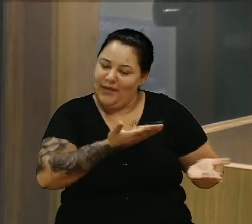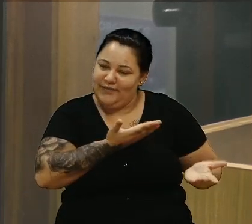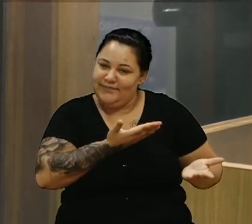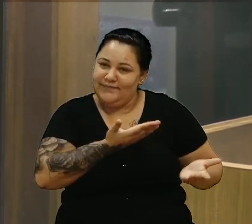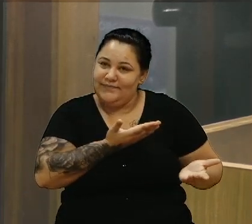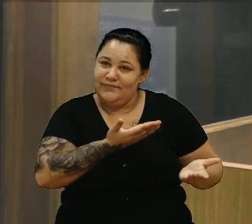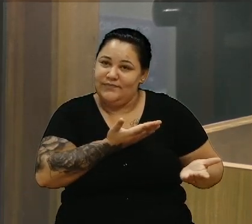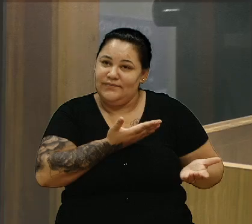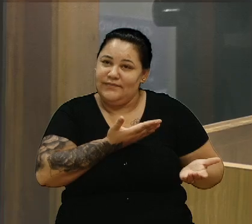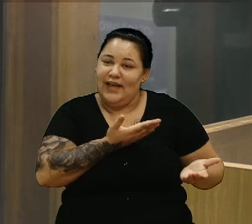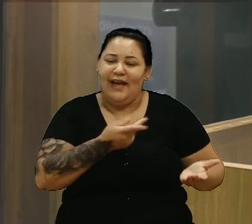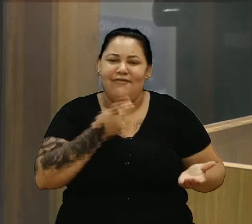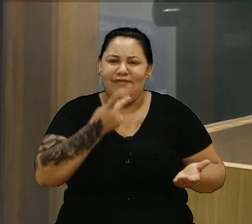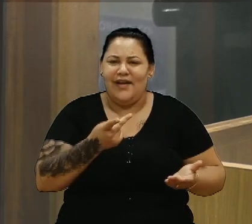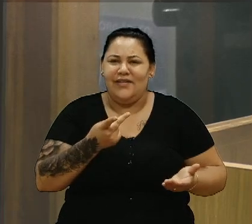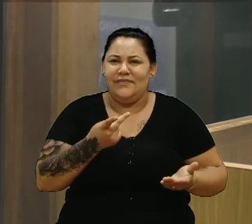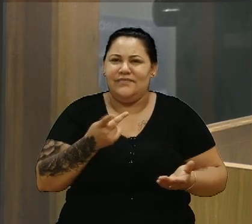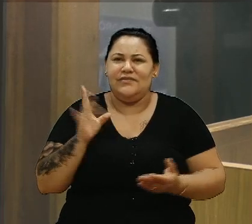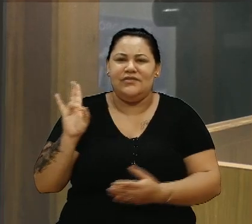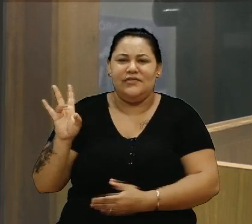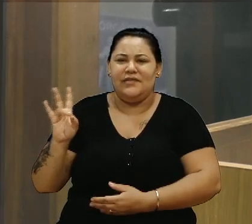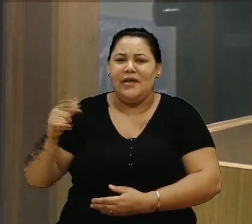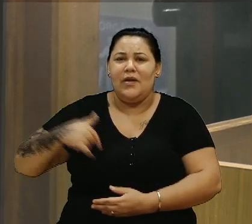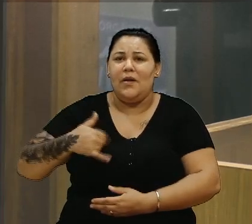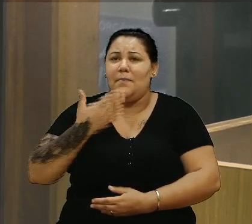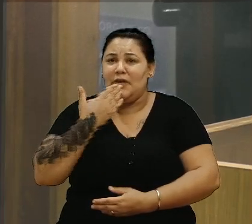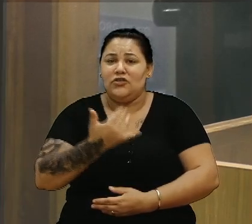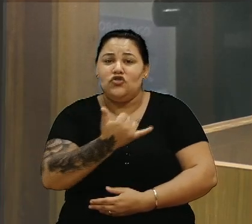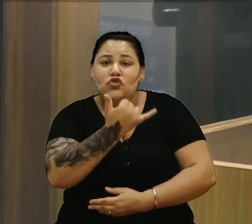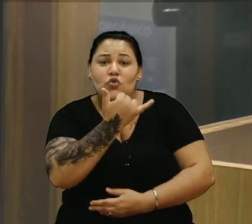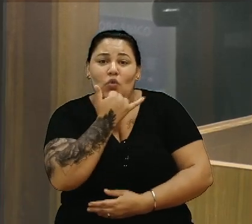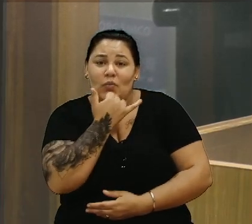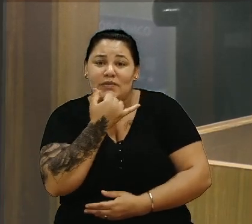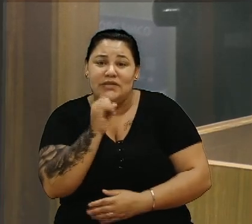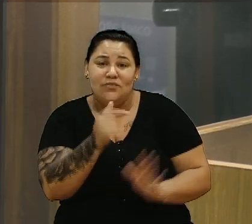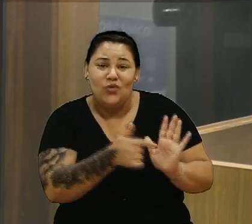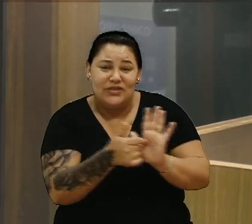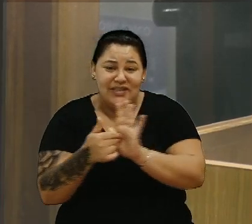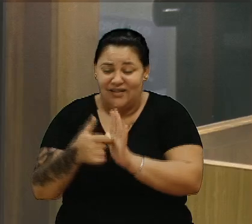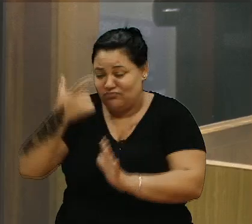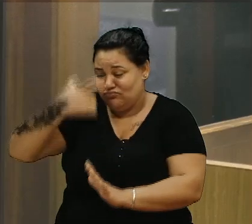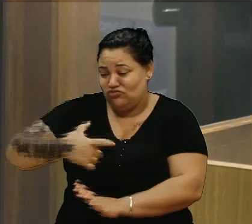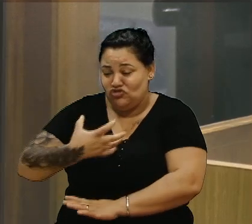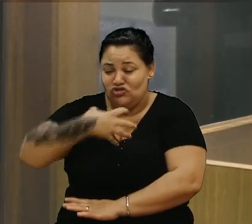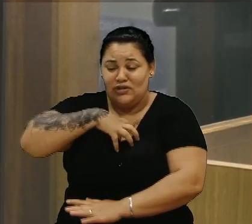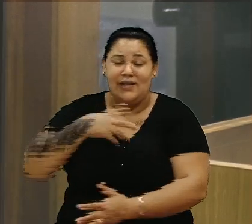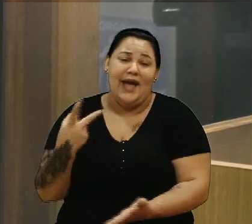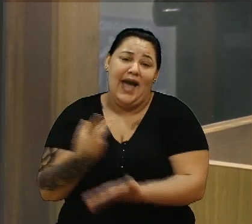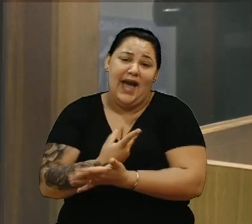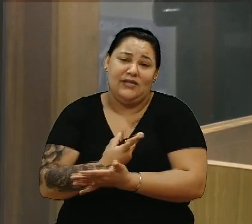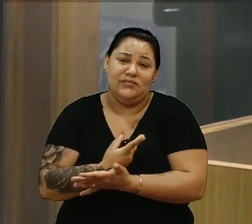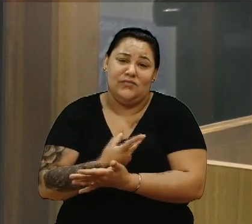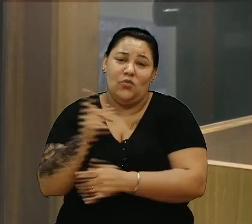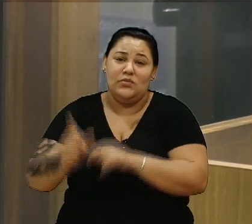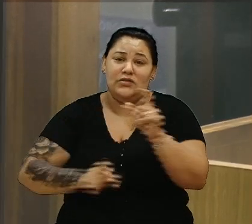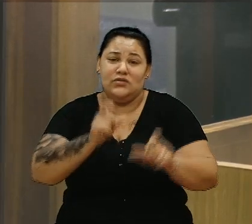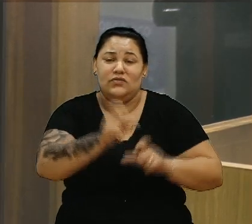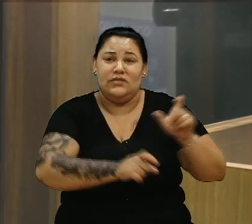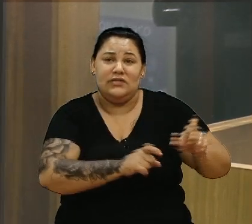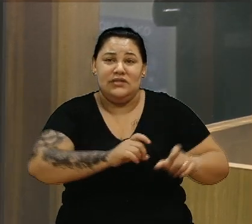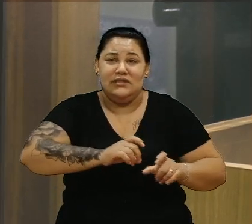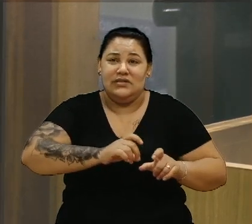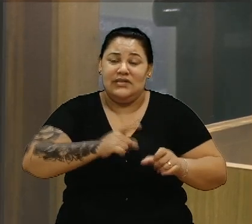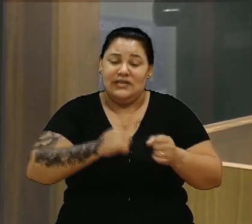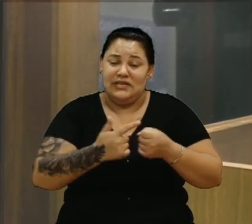de droga. Eu peço desculpas se em algum momento passei uma imagem distorcida aos meus eleitores ou pessoas da cidade. Pessoas que são honestas,